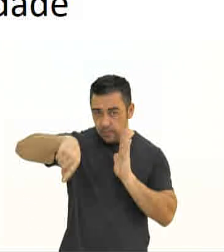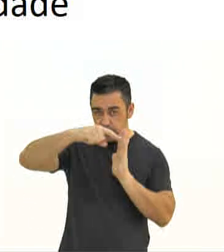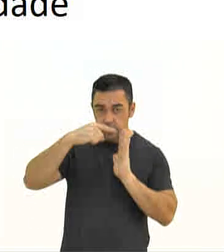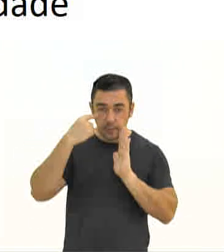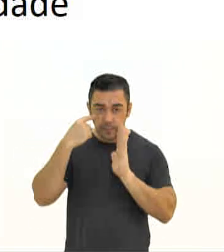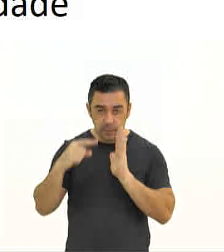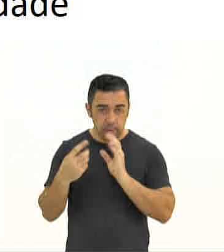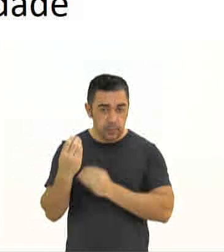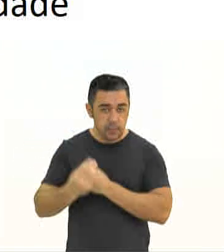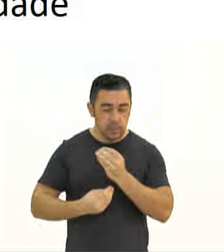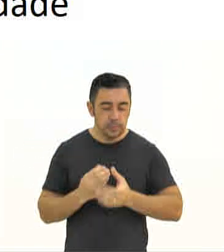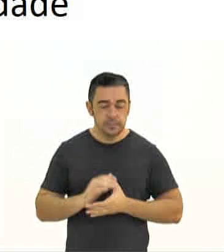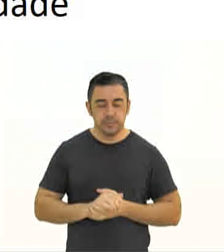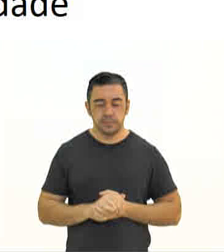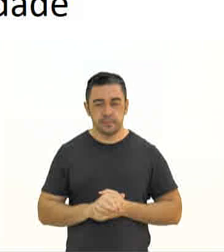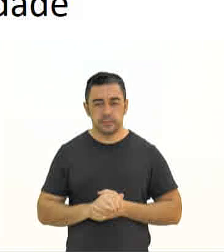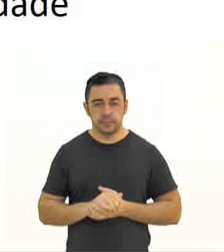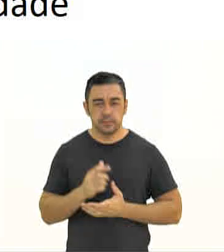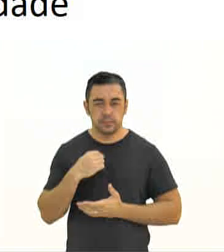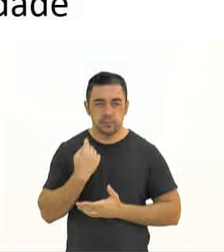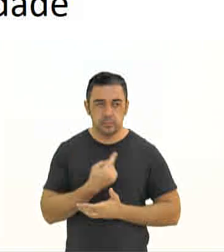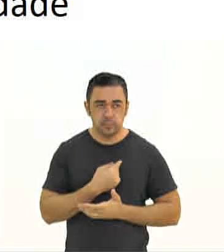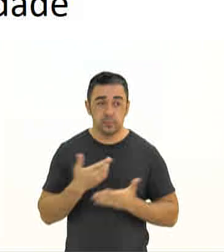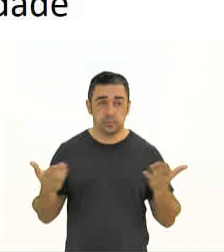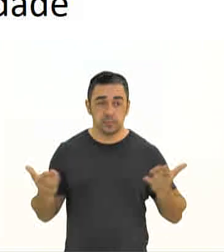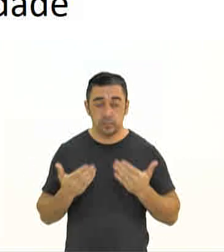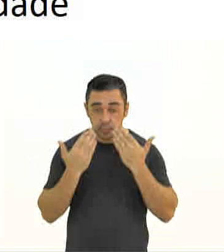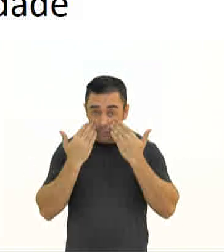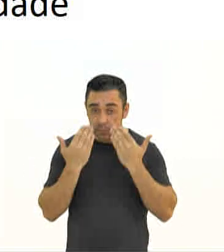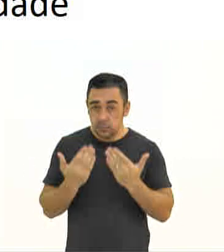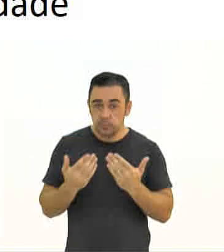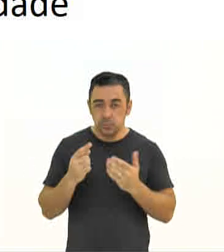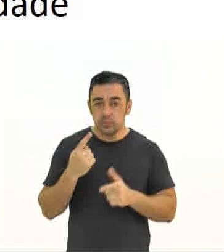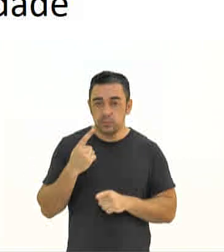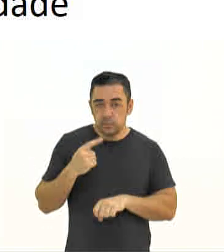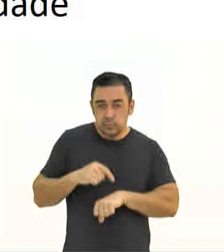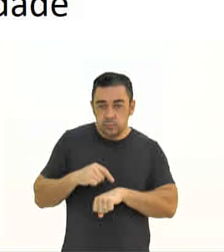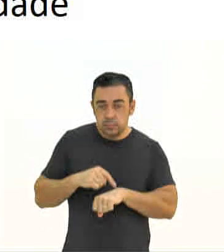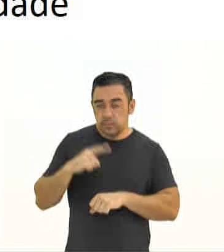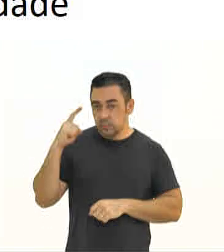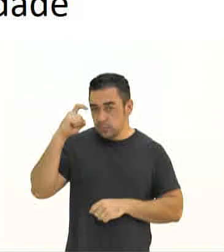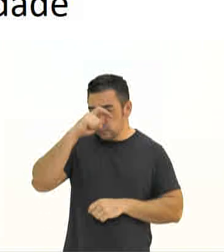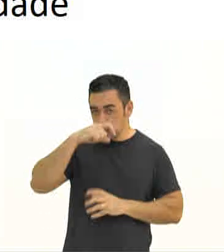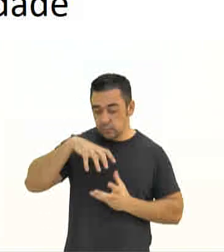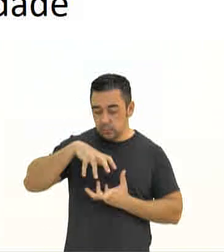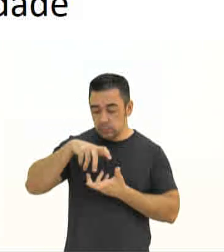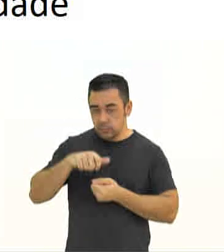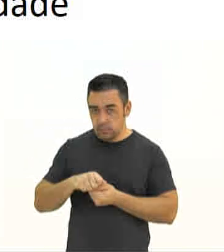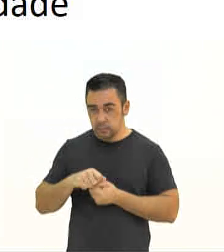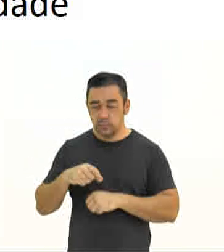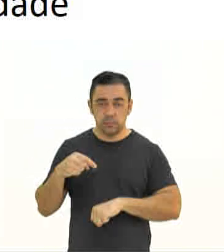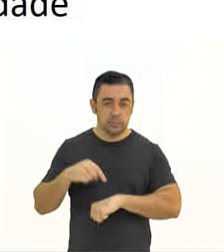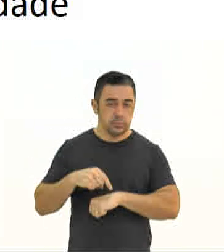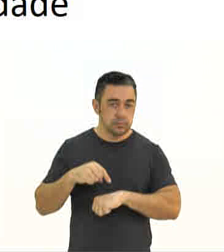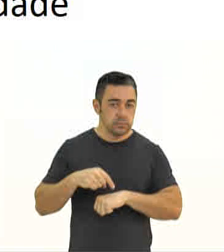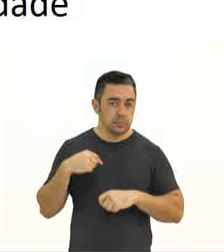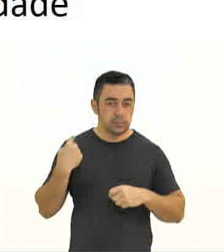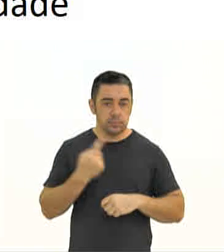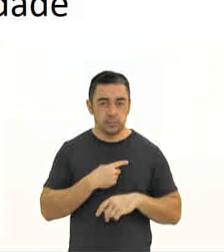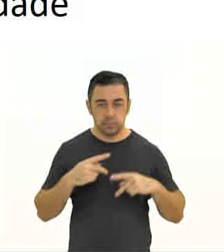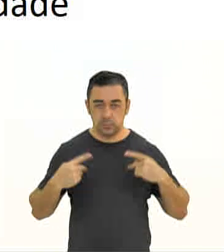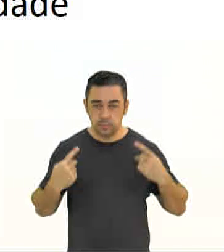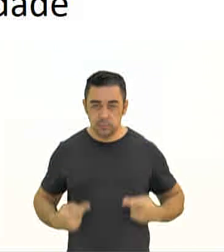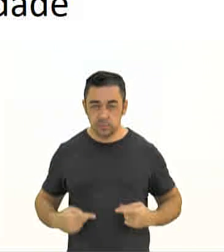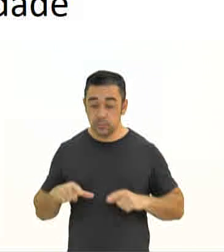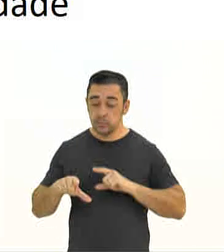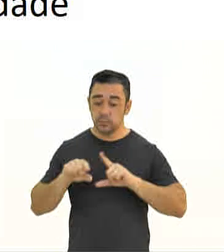do que vai ser feito. Estamos diante de um momento crítico na história da Terra, numa época em que a humanidade deve escolher o